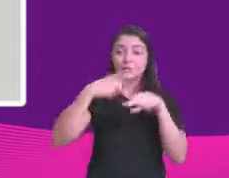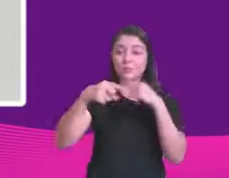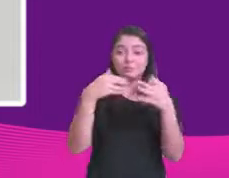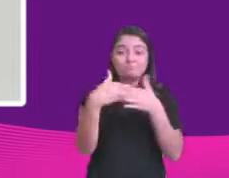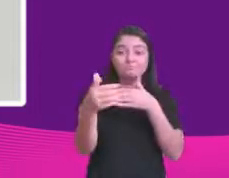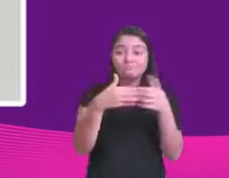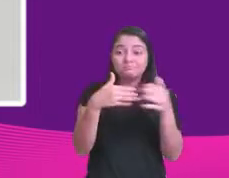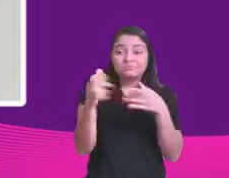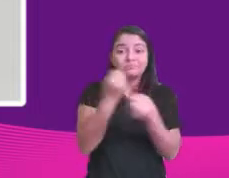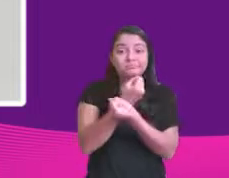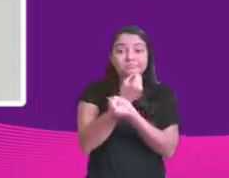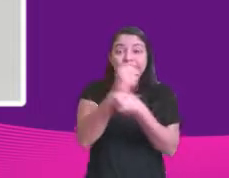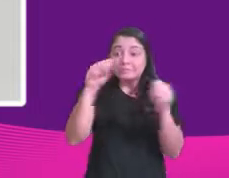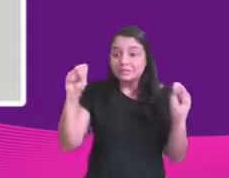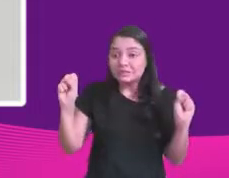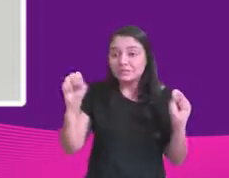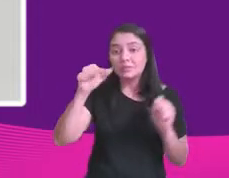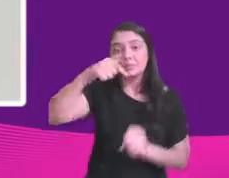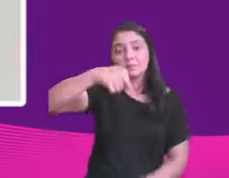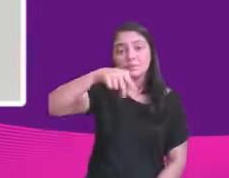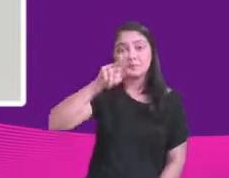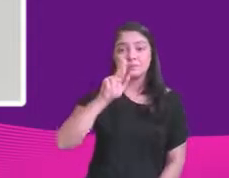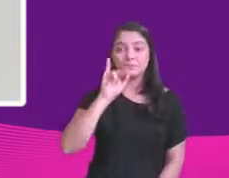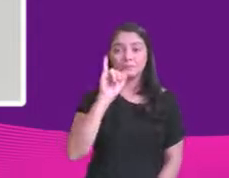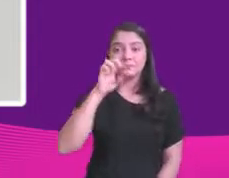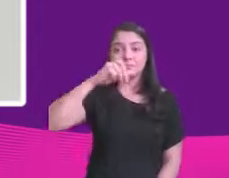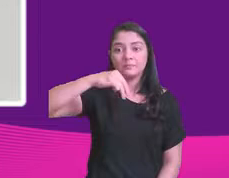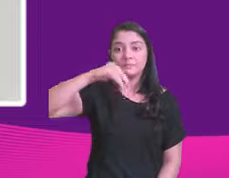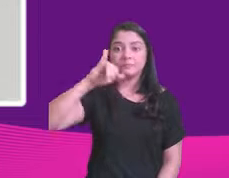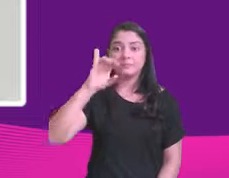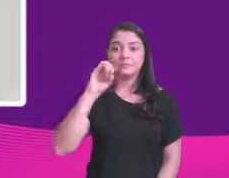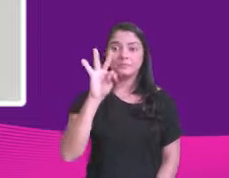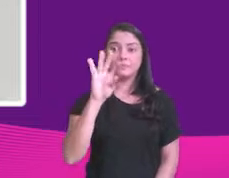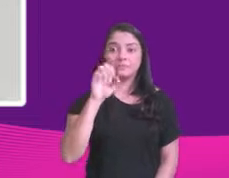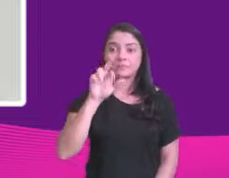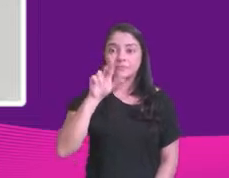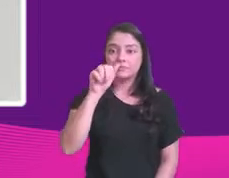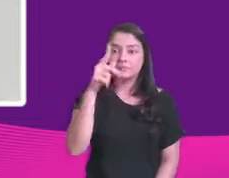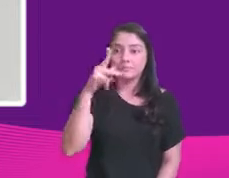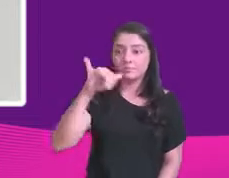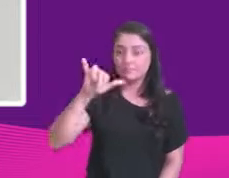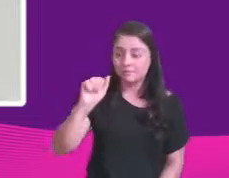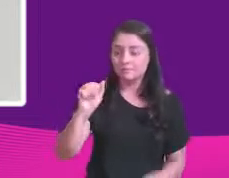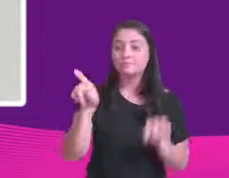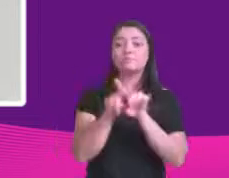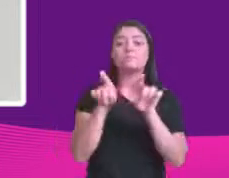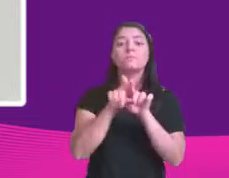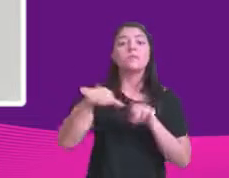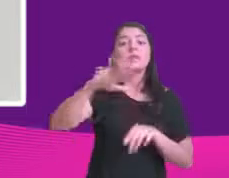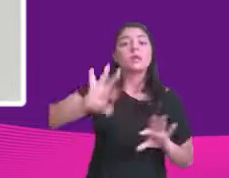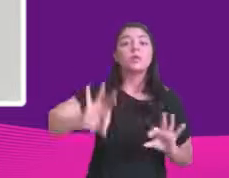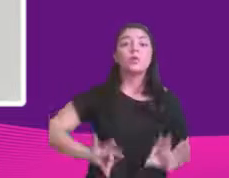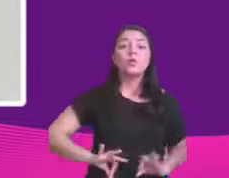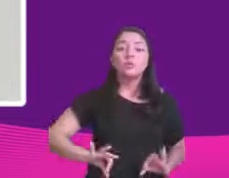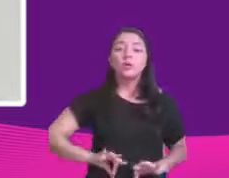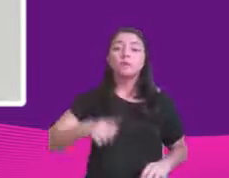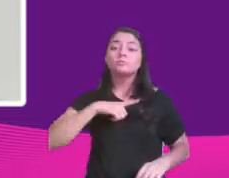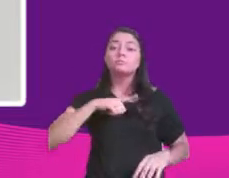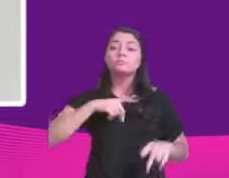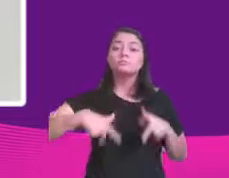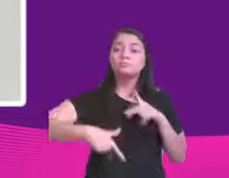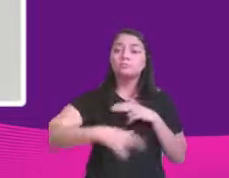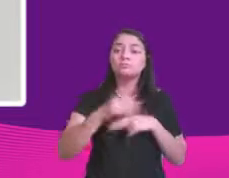fazer hipertermoquimioterapia. Então, especificamente sobre o ovário, a patologia de ovário, ela tem um acometimento peritoneal